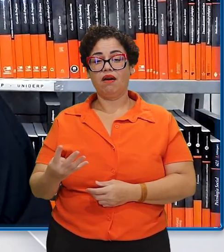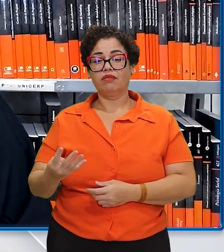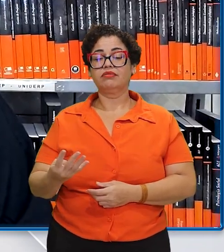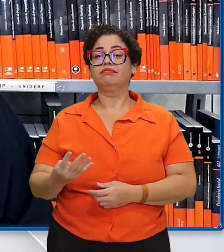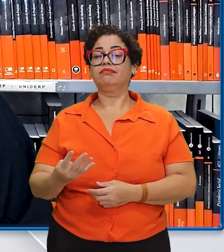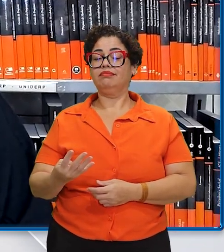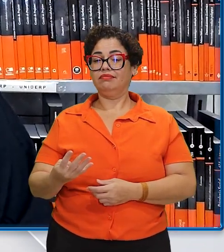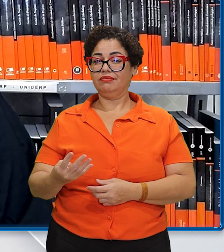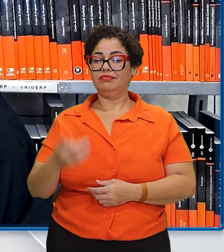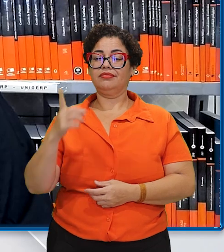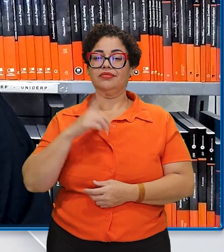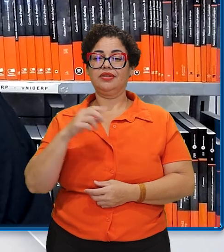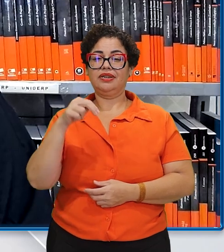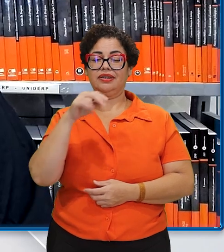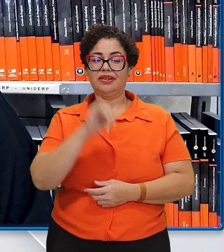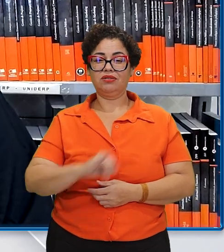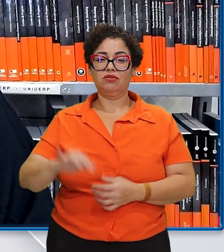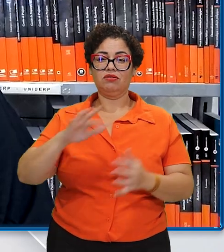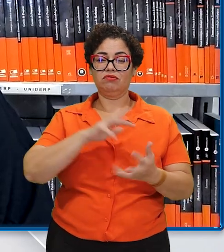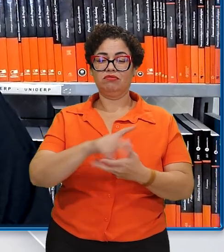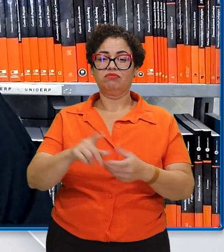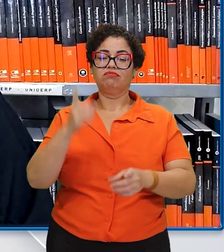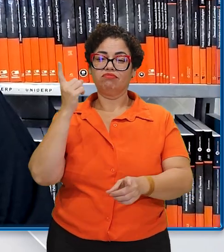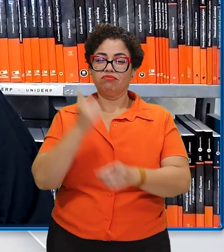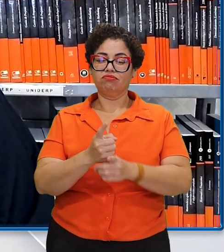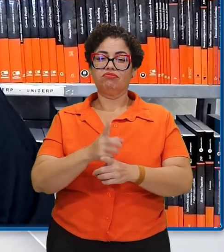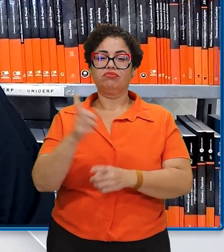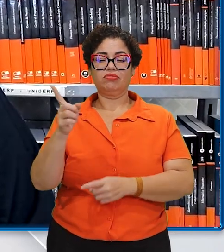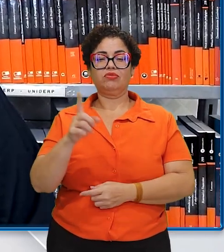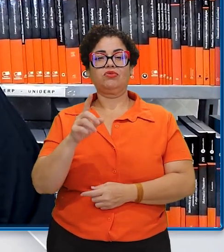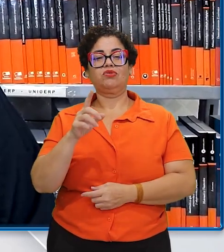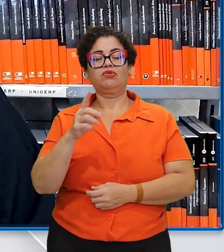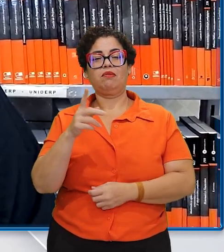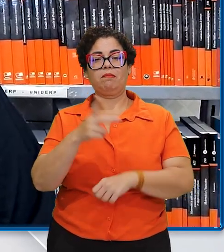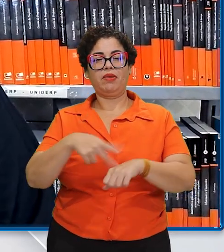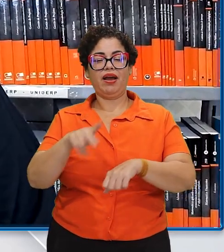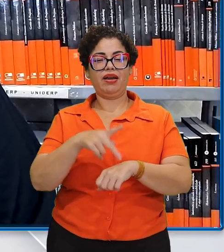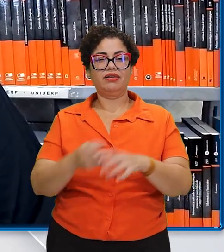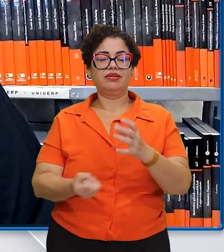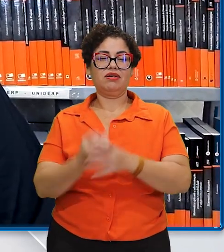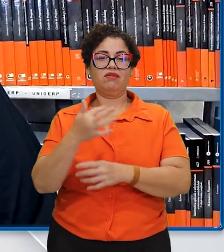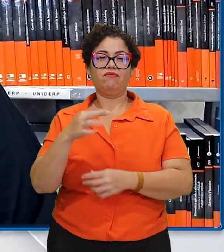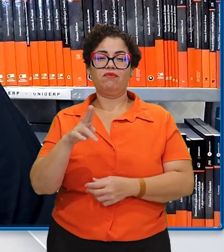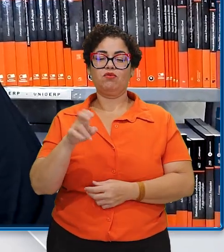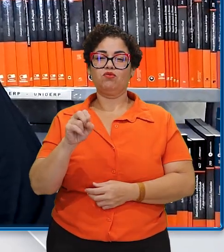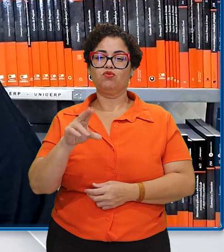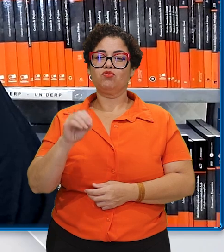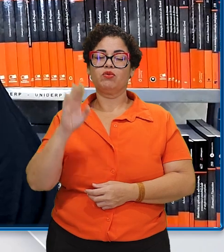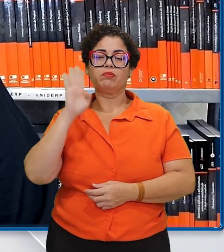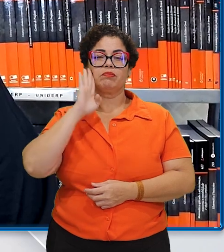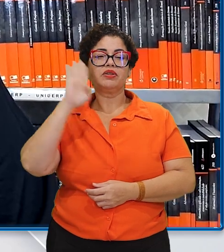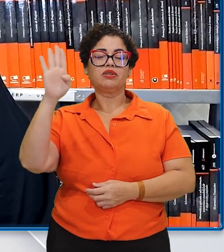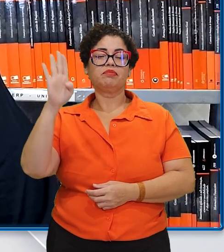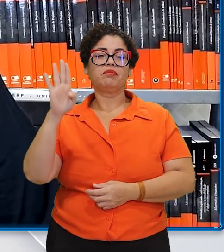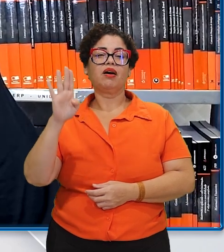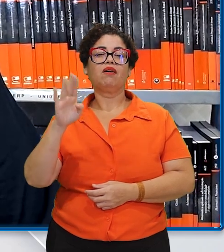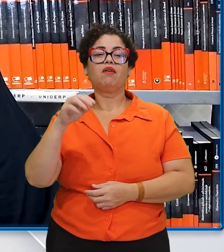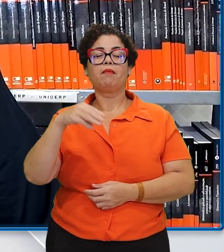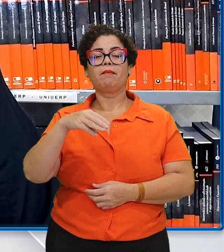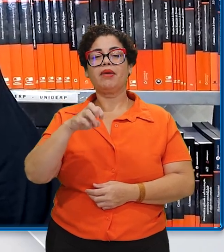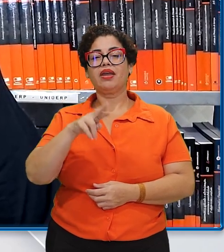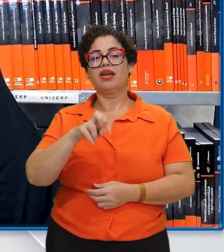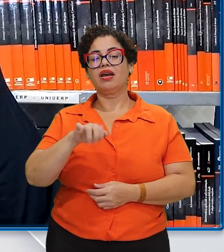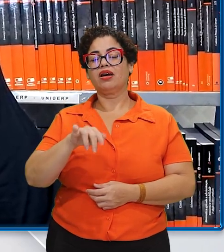1884, no Encontro Internacional do Meridiano em Washington, e foi adotado como fuso principal o fuso do